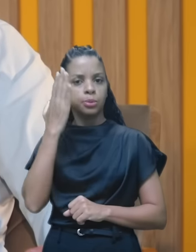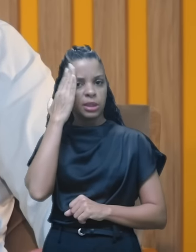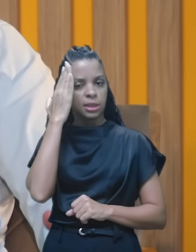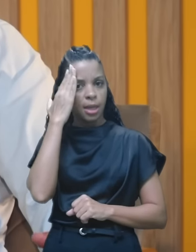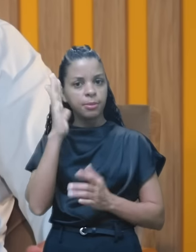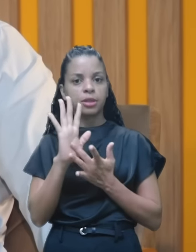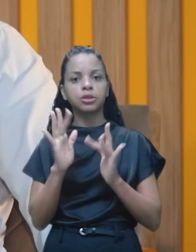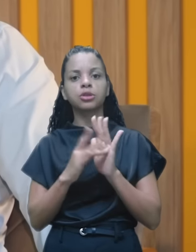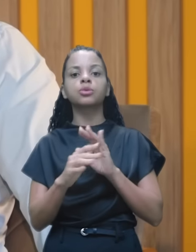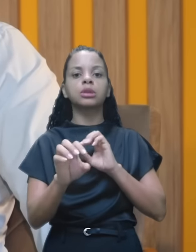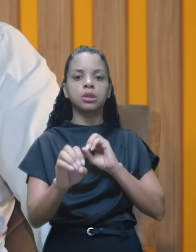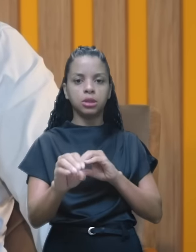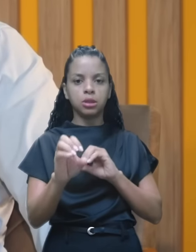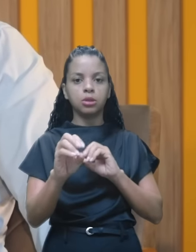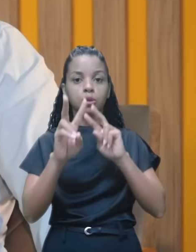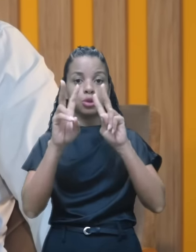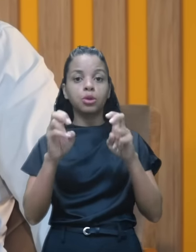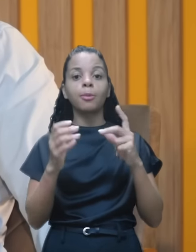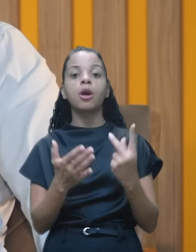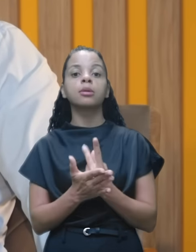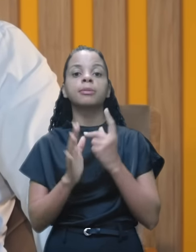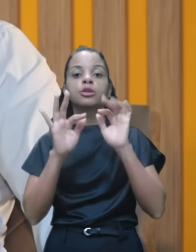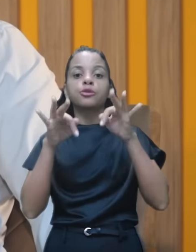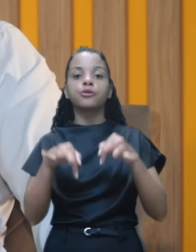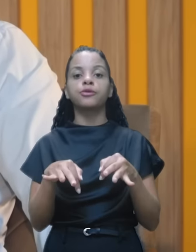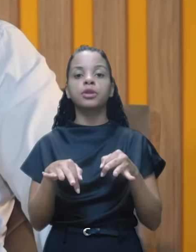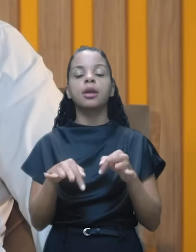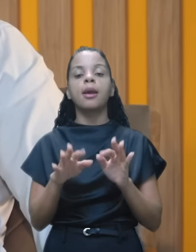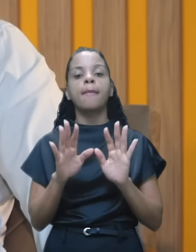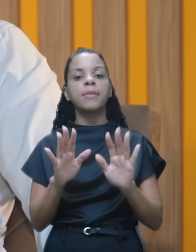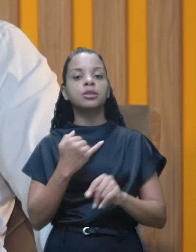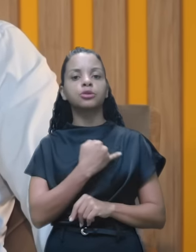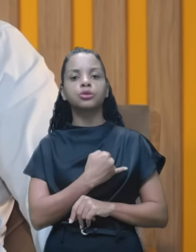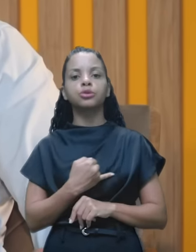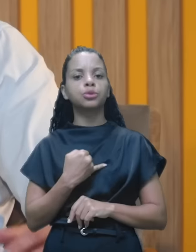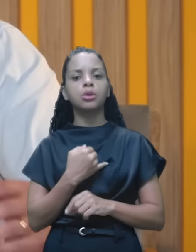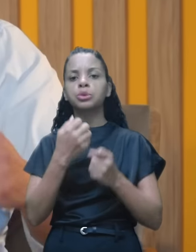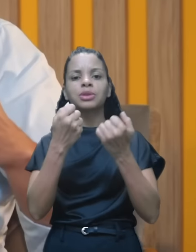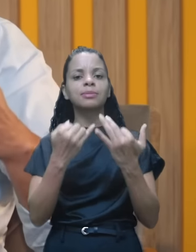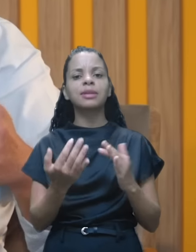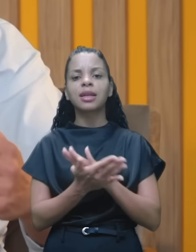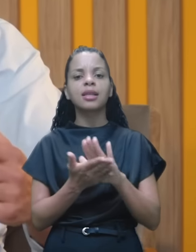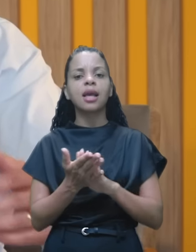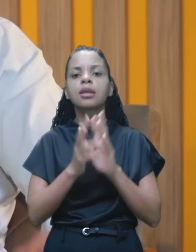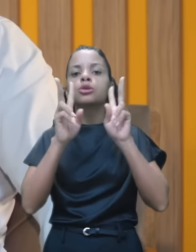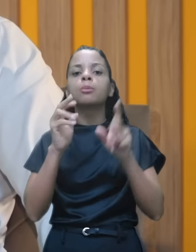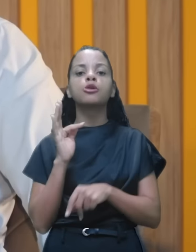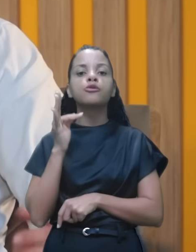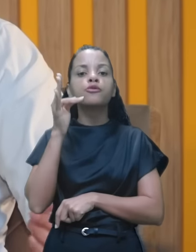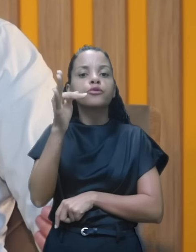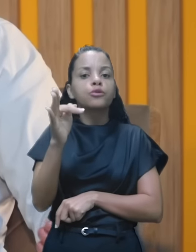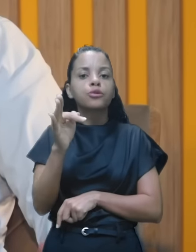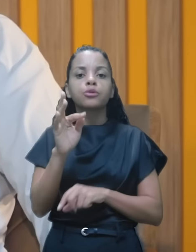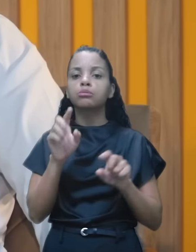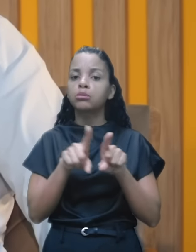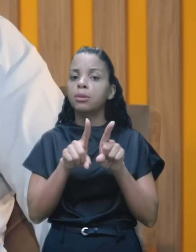Cristo ensinou sobre os últimos dias, não há nenhum sermão em seu evangelho sobre os eventos futuros e sobre